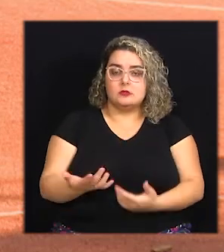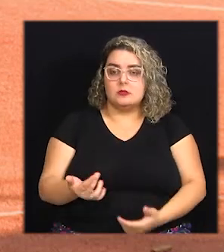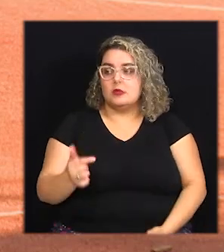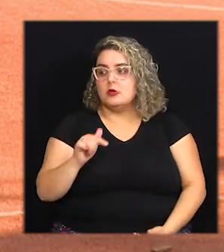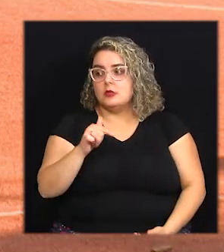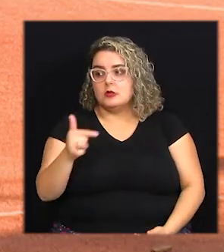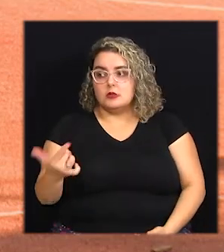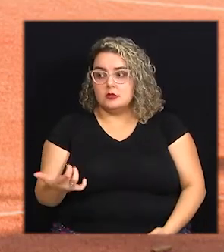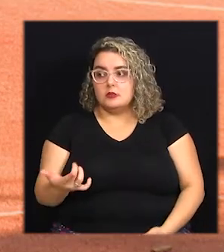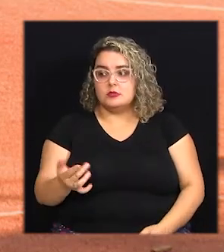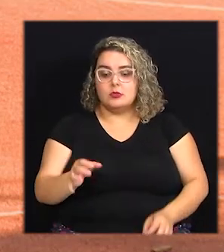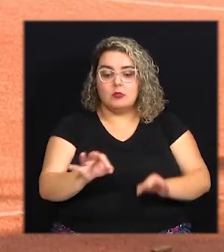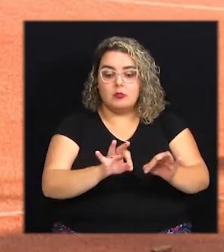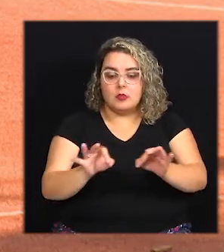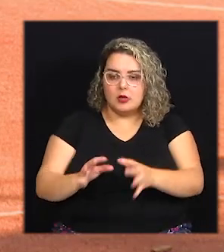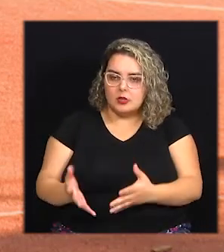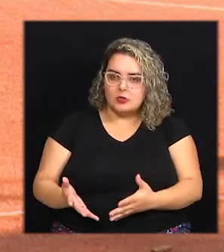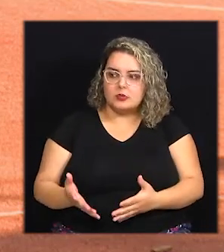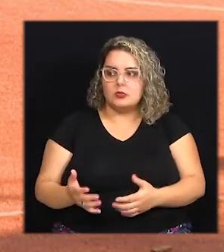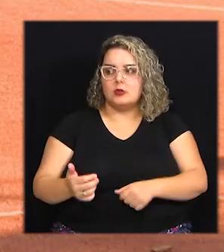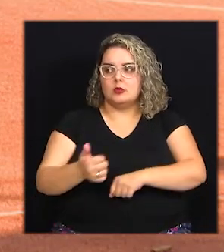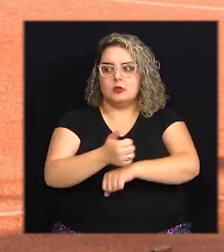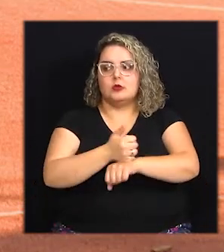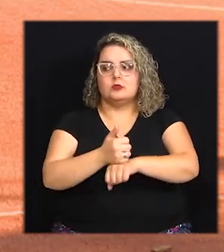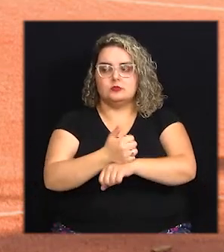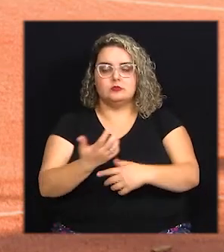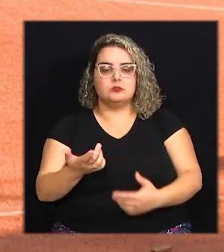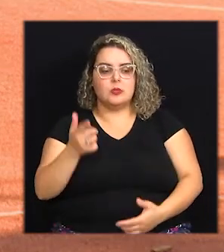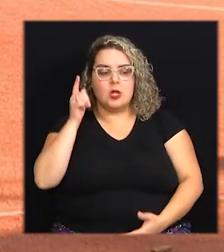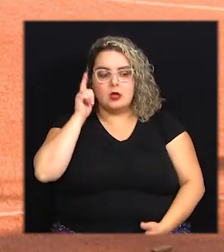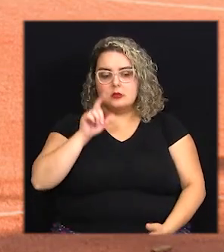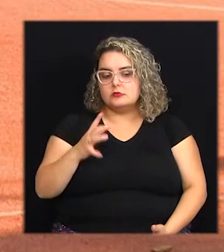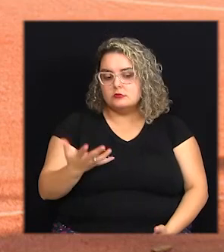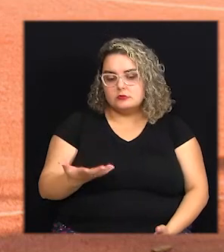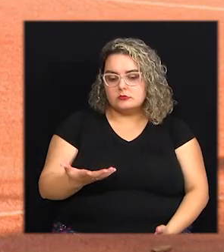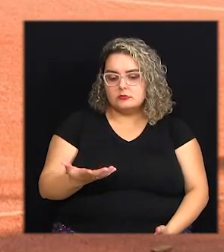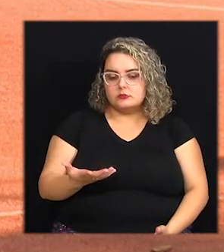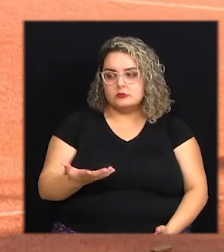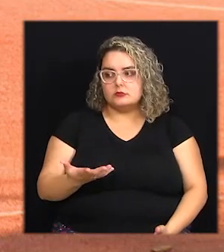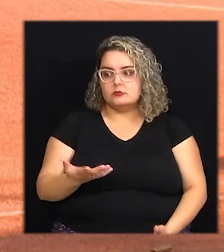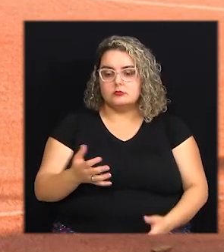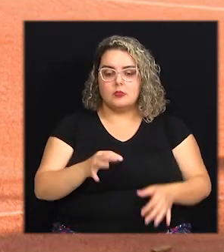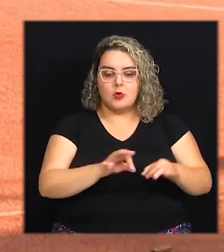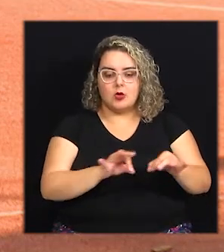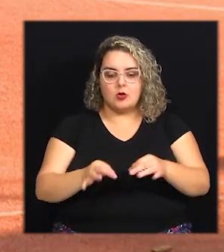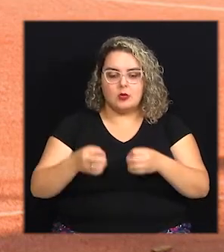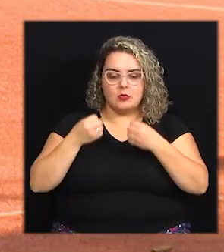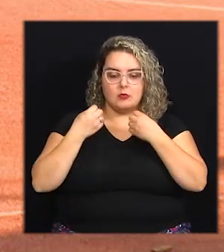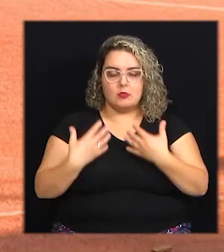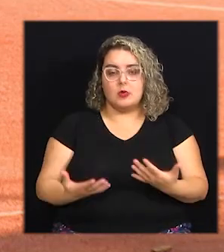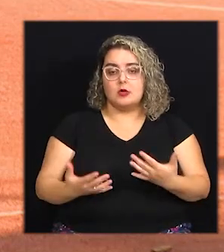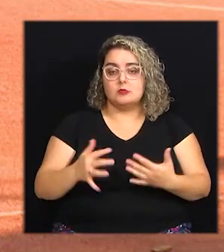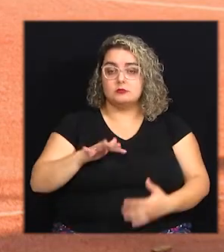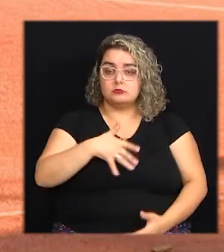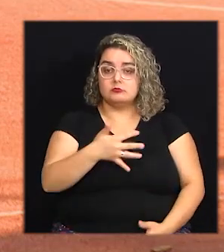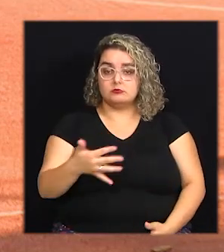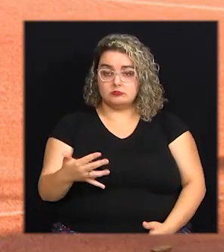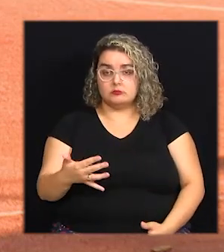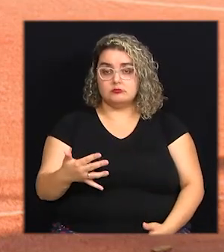eu não tinha planejado tanto jogar o profissional, eu não consegui me organizar muito bem na questão do